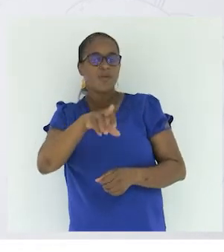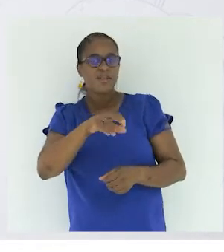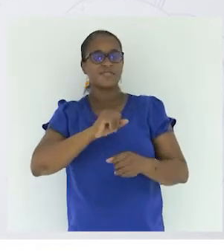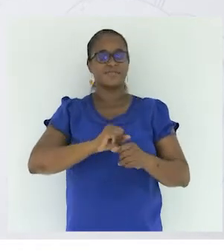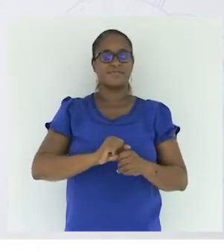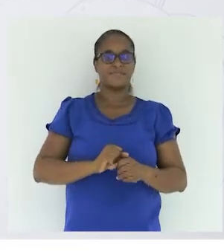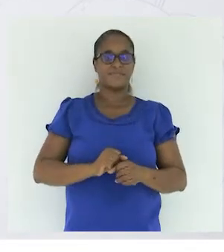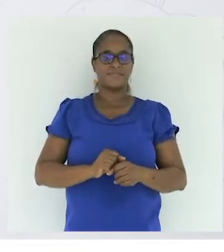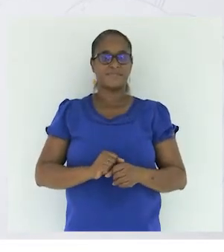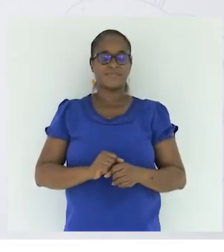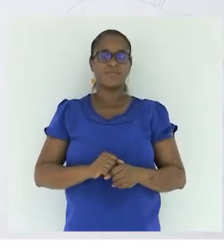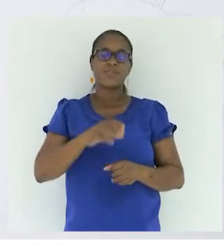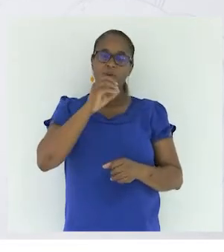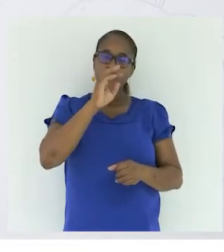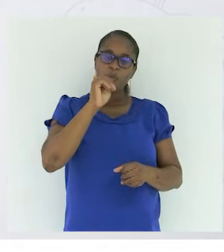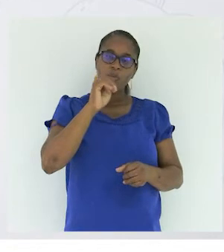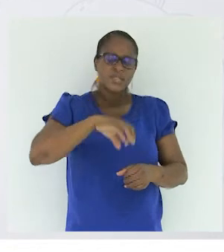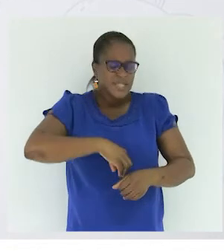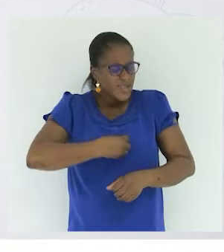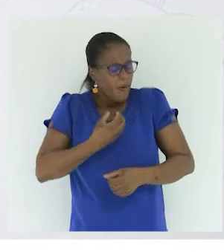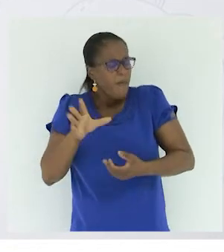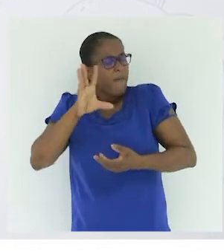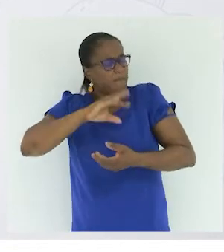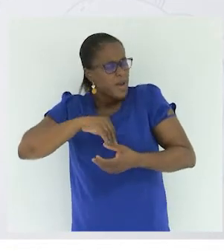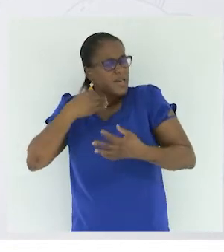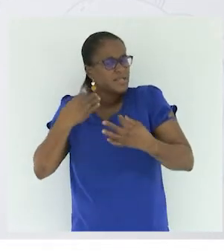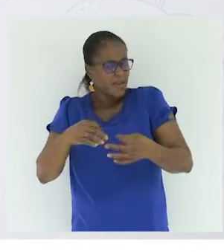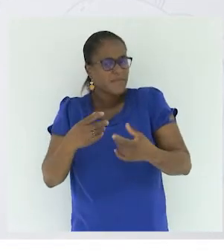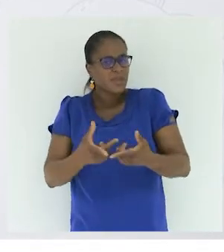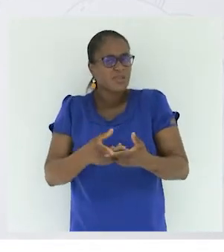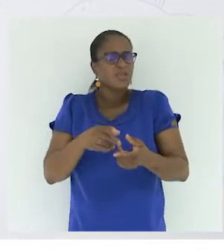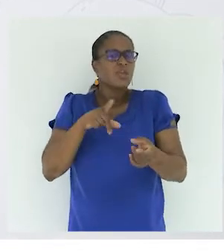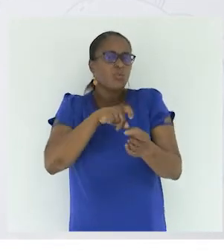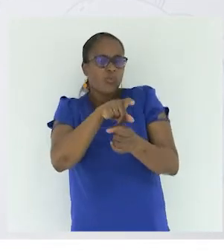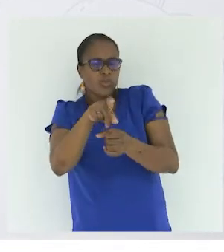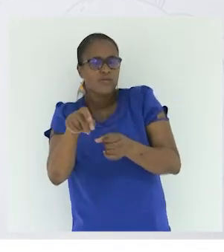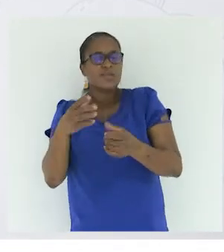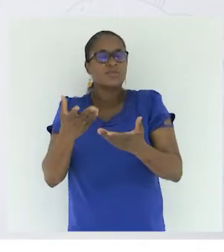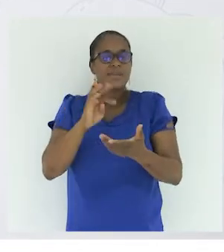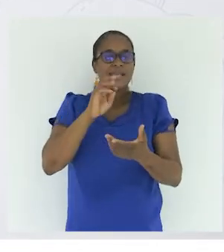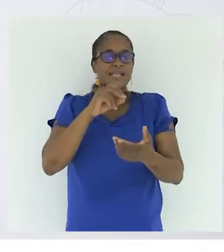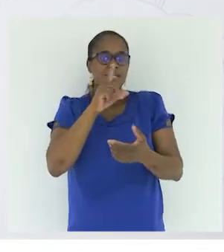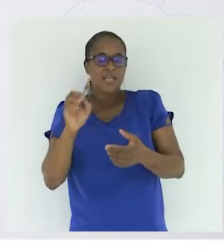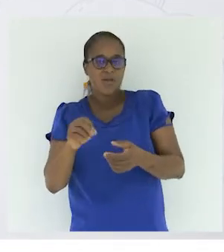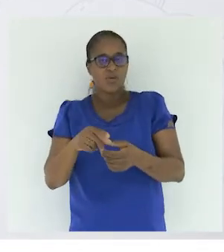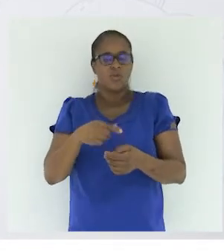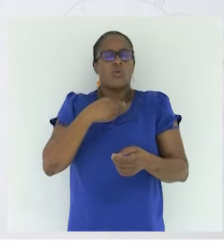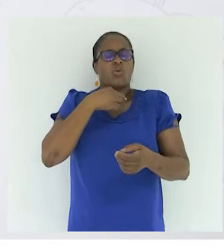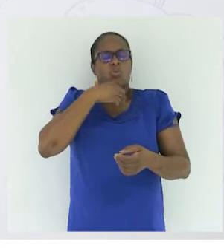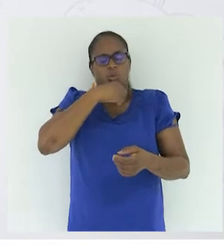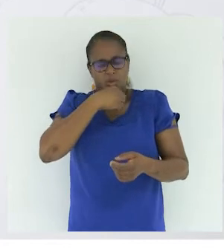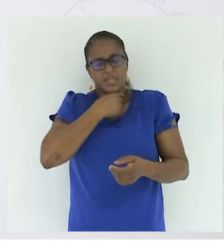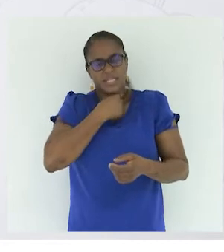Resposta. Os sintomas mais frequentes do novo coronavírus são tosse